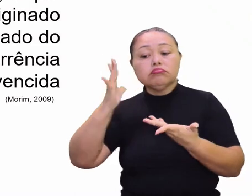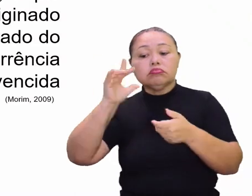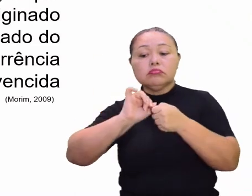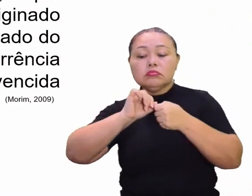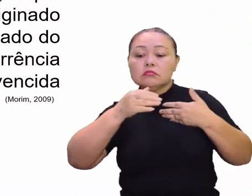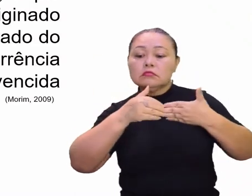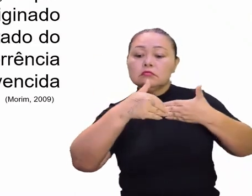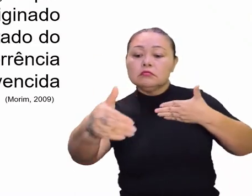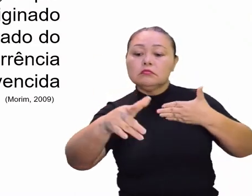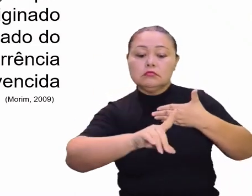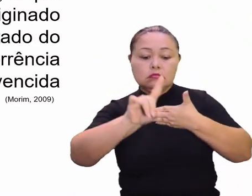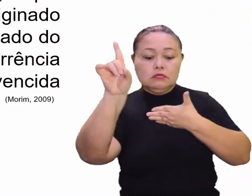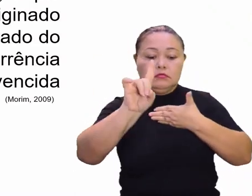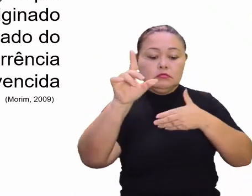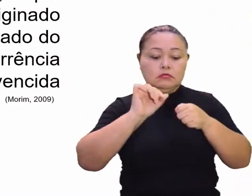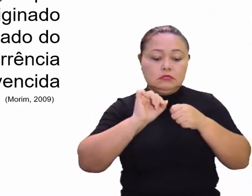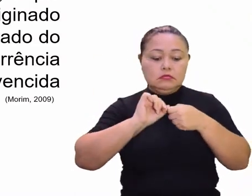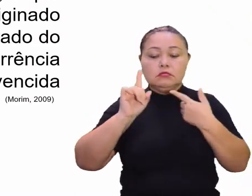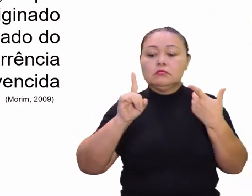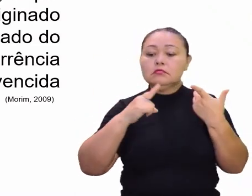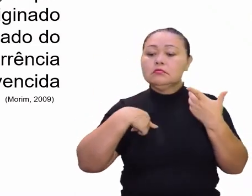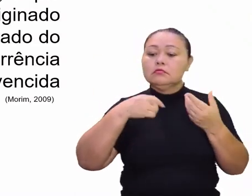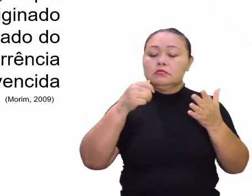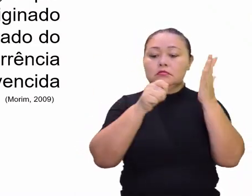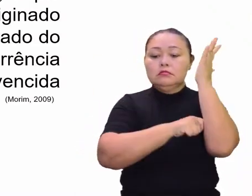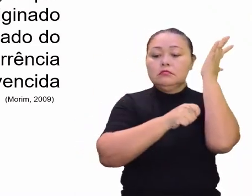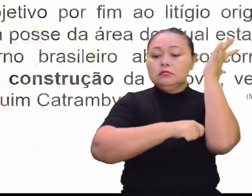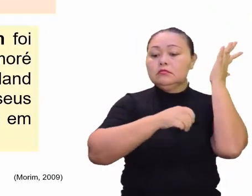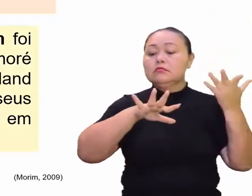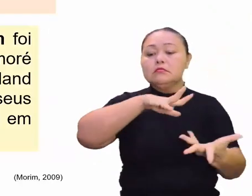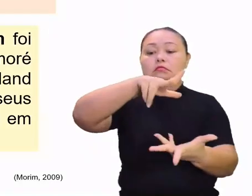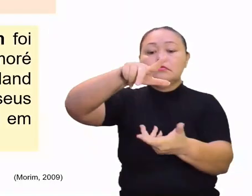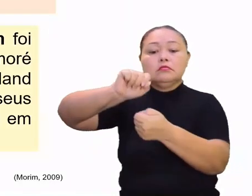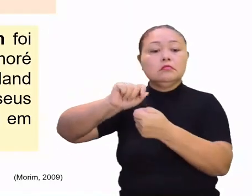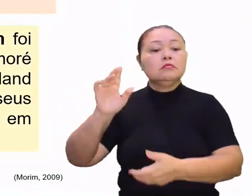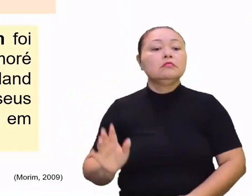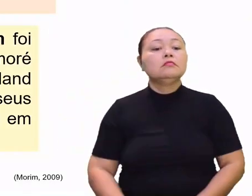da Bolívia para exportação da borracha para o mundo. Falamos.